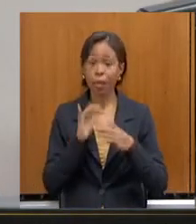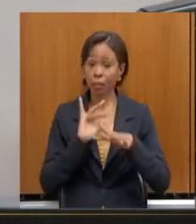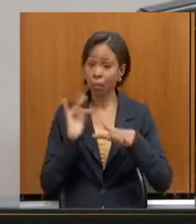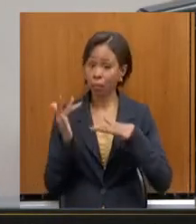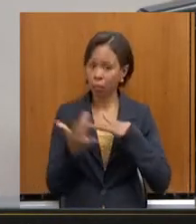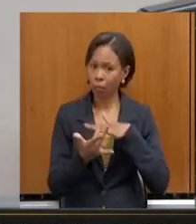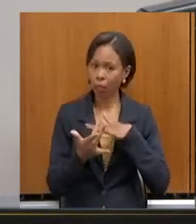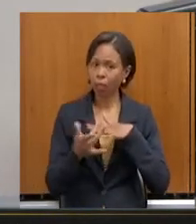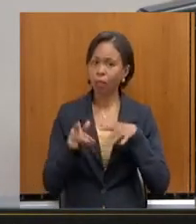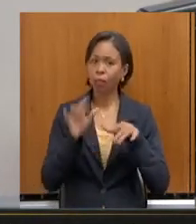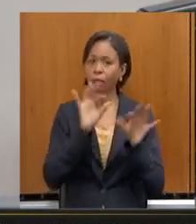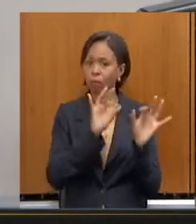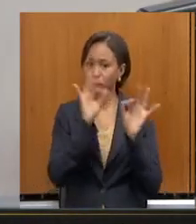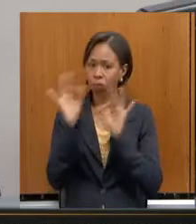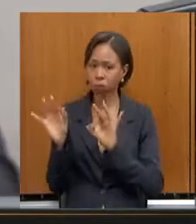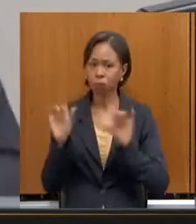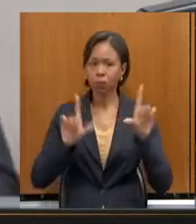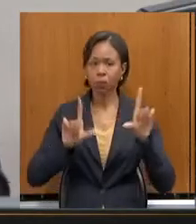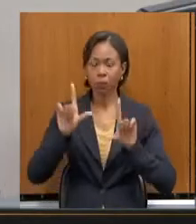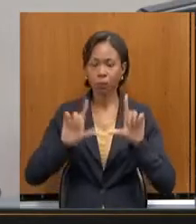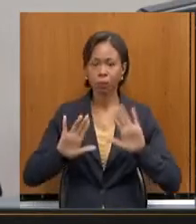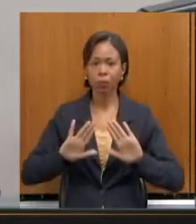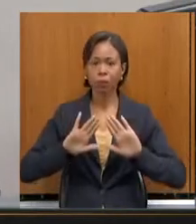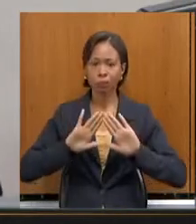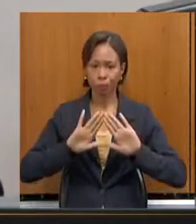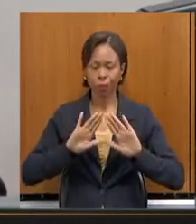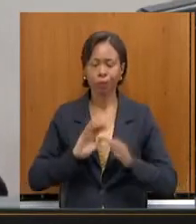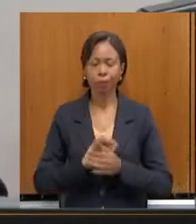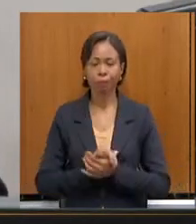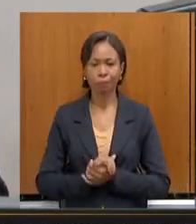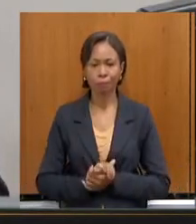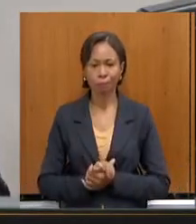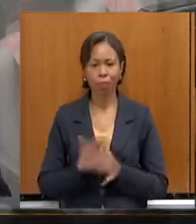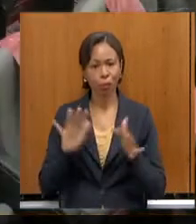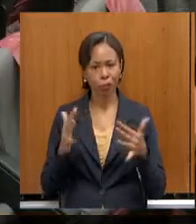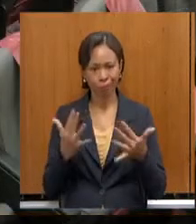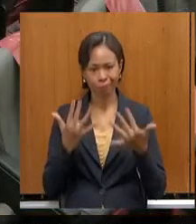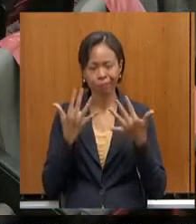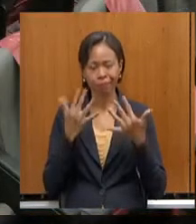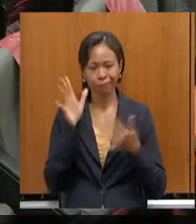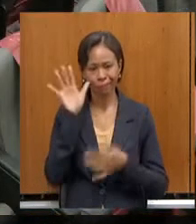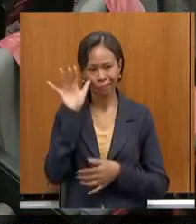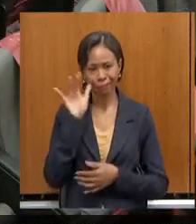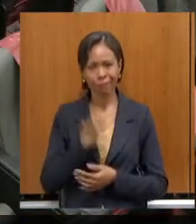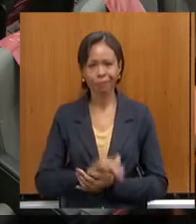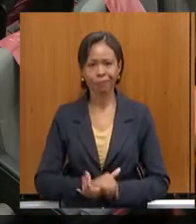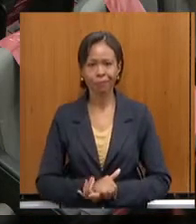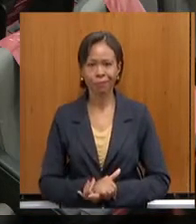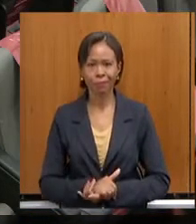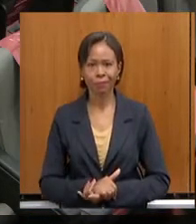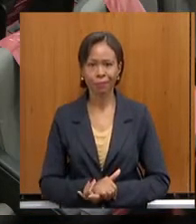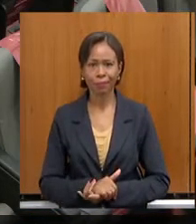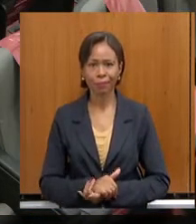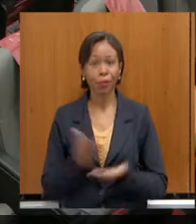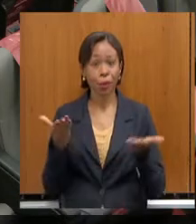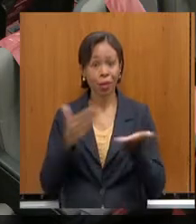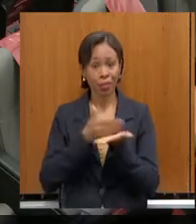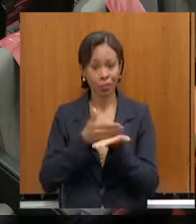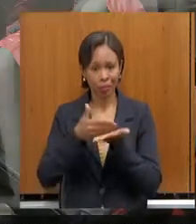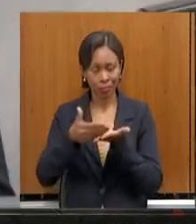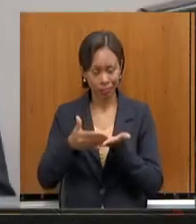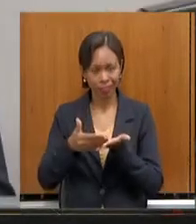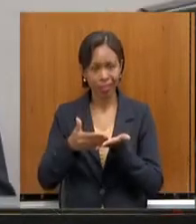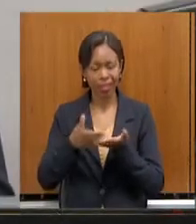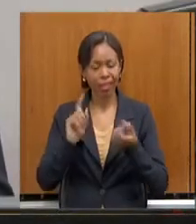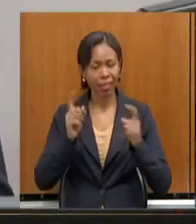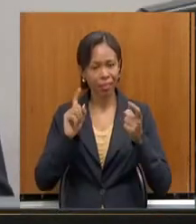redes sociais da TV Assembleia que acompanhou esse trabalho se inicia reunião cumprimentando